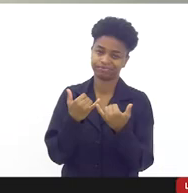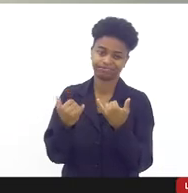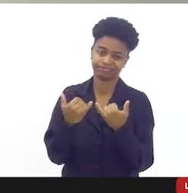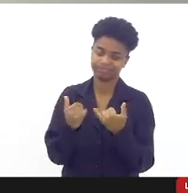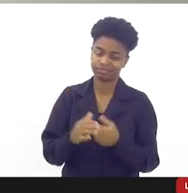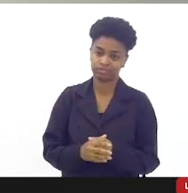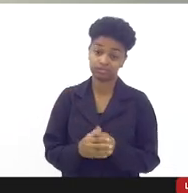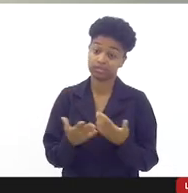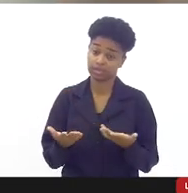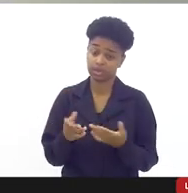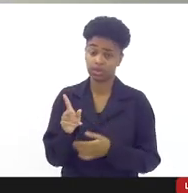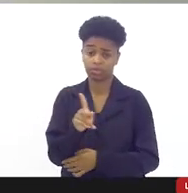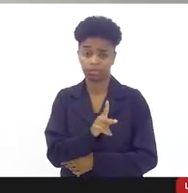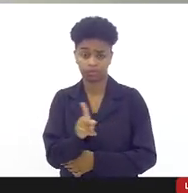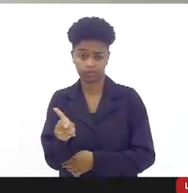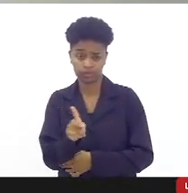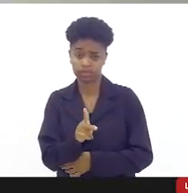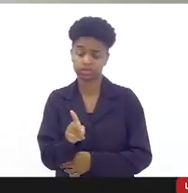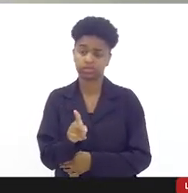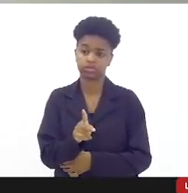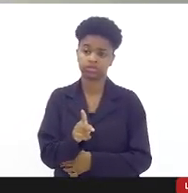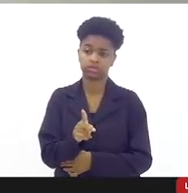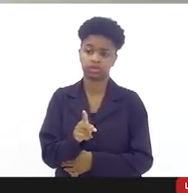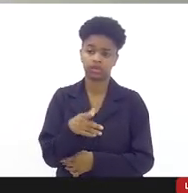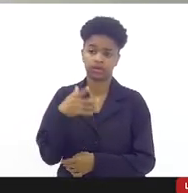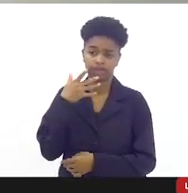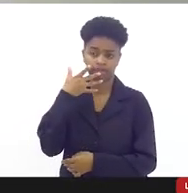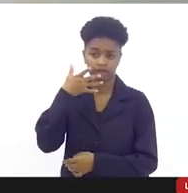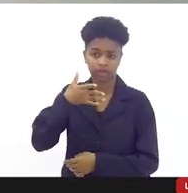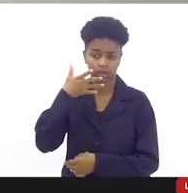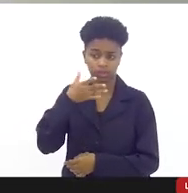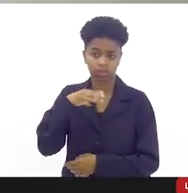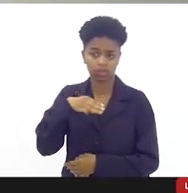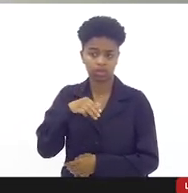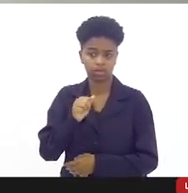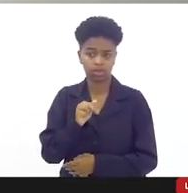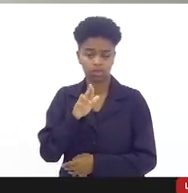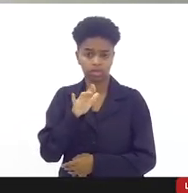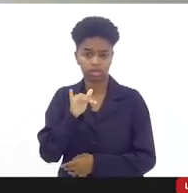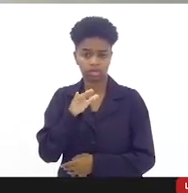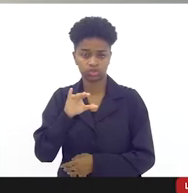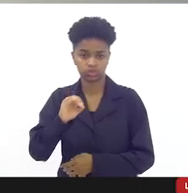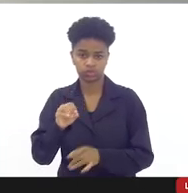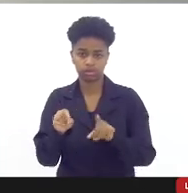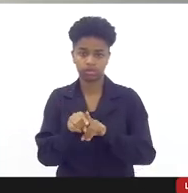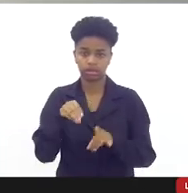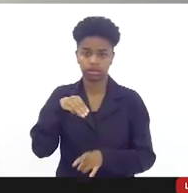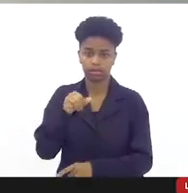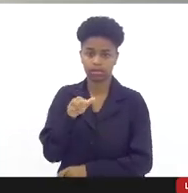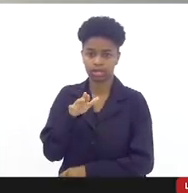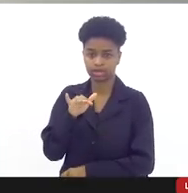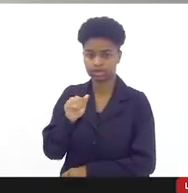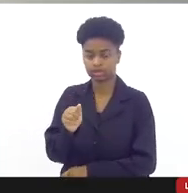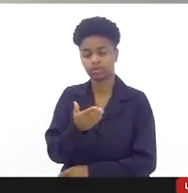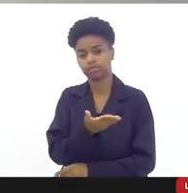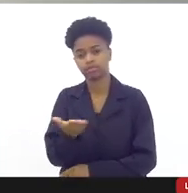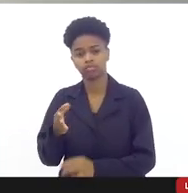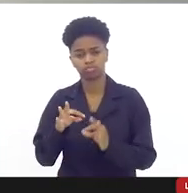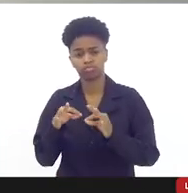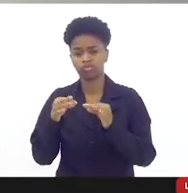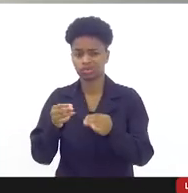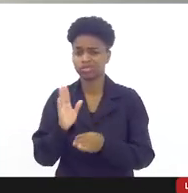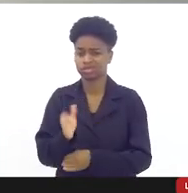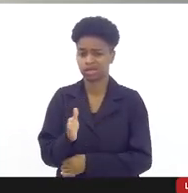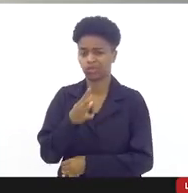os professores daí o Marcelo bipolar o Maurício é até a própria Márcia todos vocês a gente já é conhecido